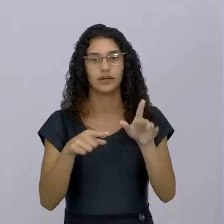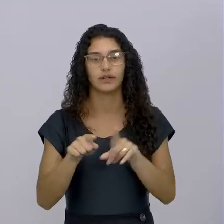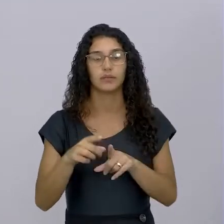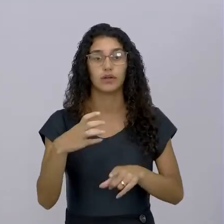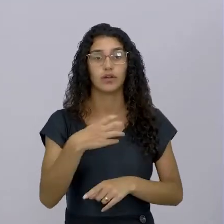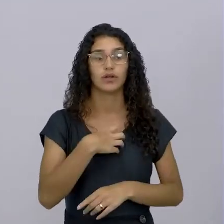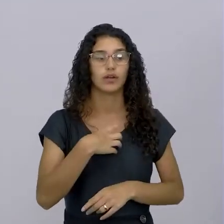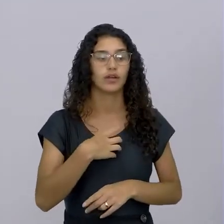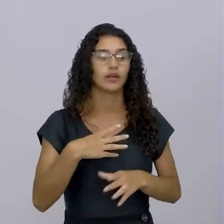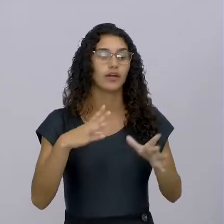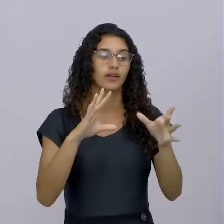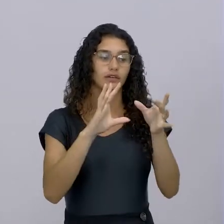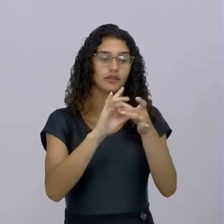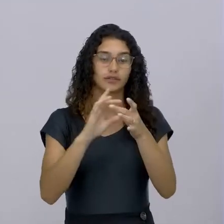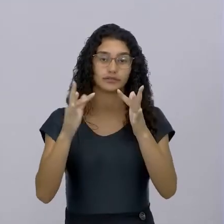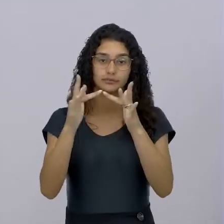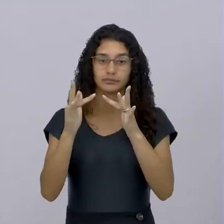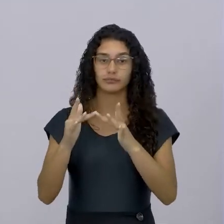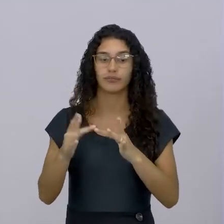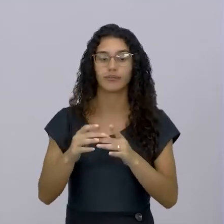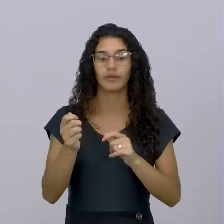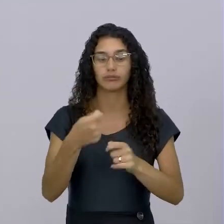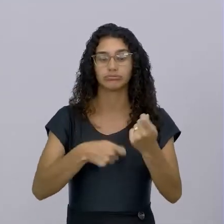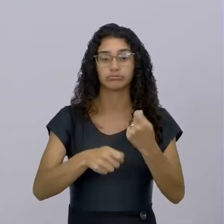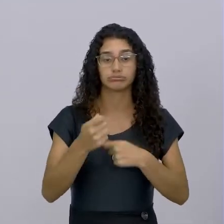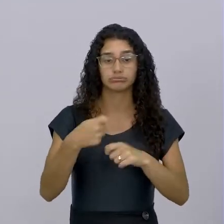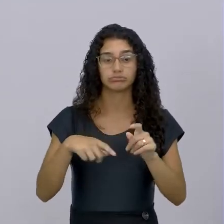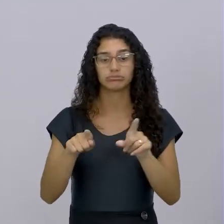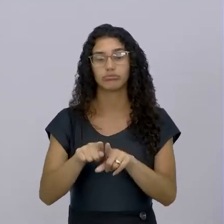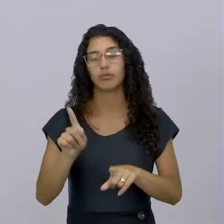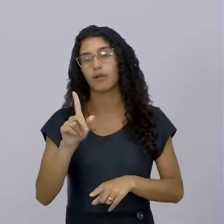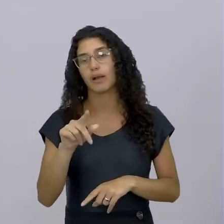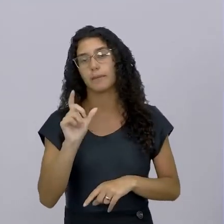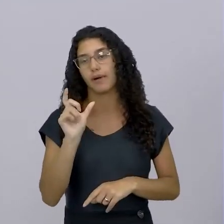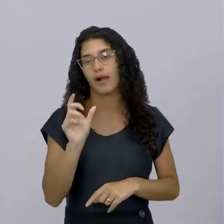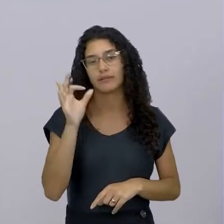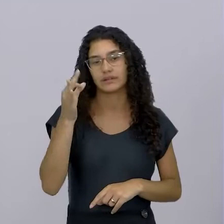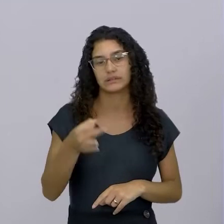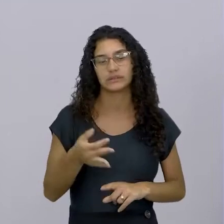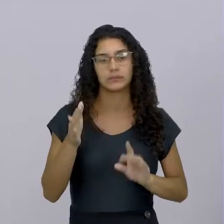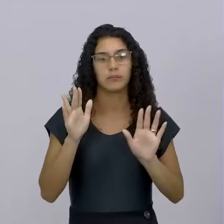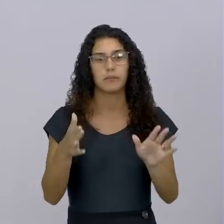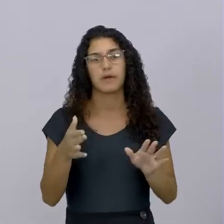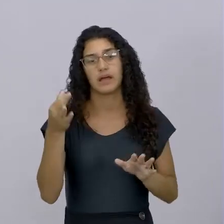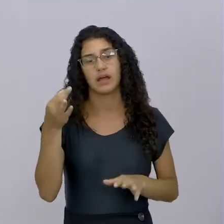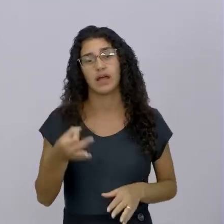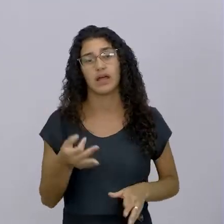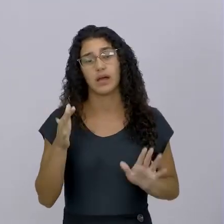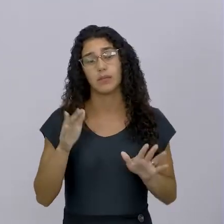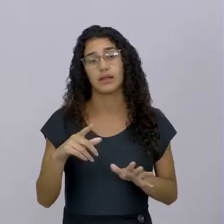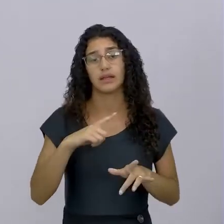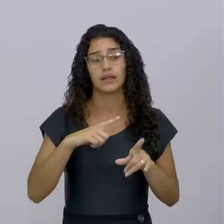sentido de que essa ligação ele negocia talvez não seja a palavra mais correta, mas ele tem uma